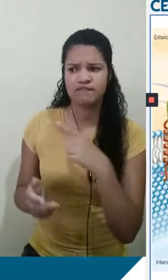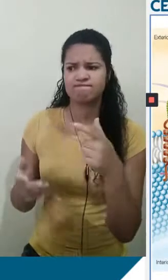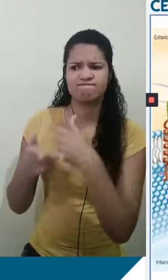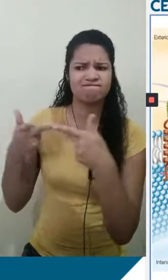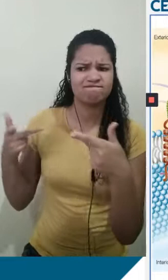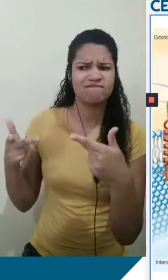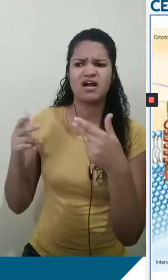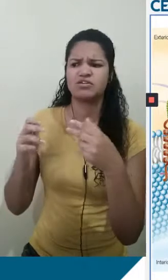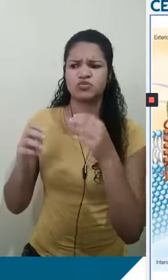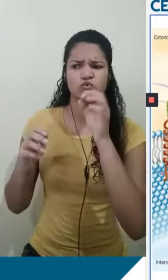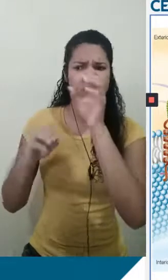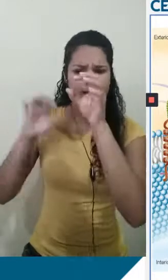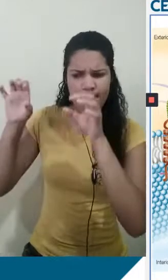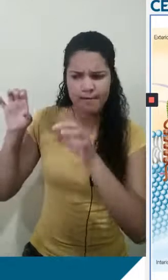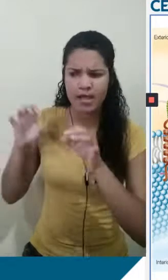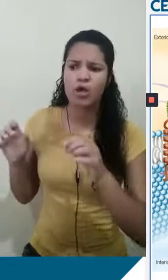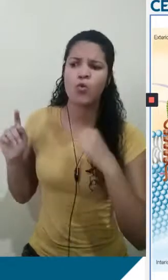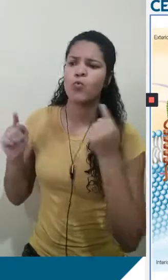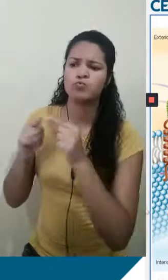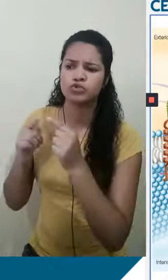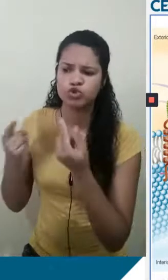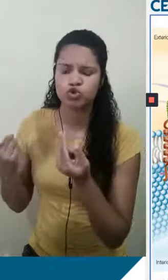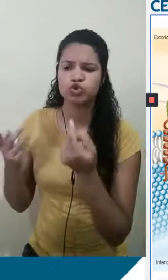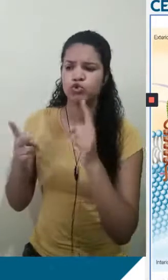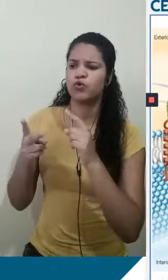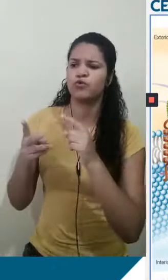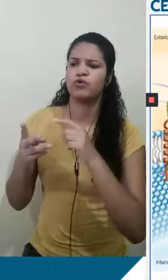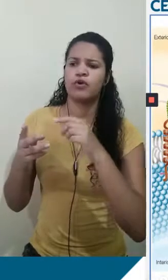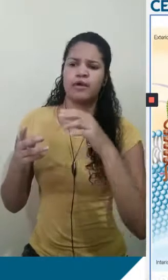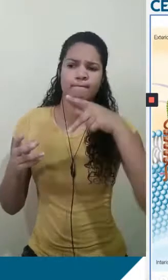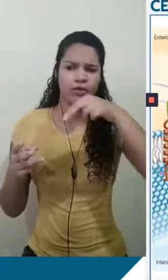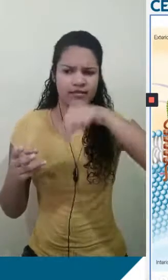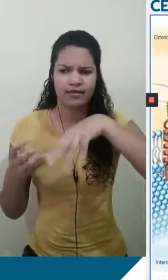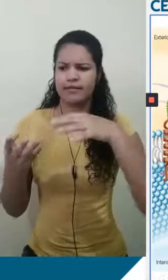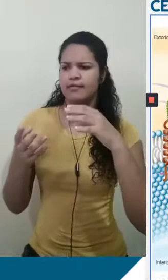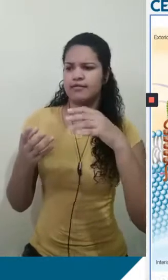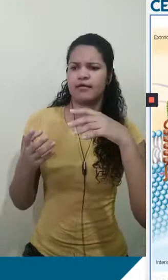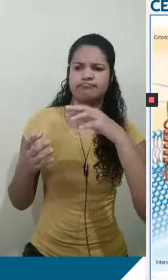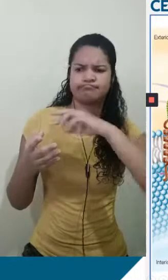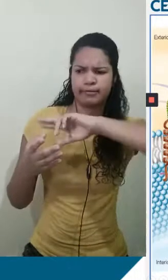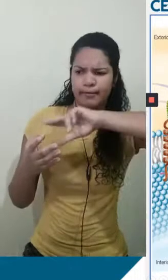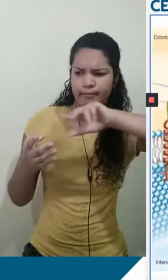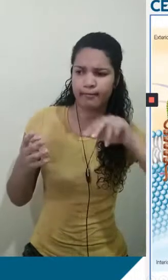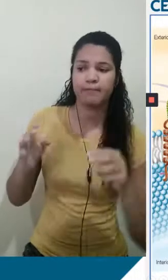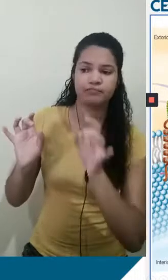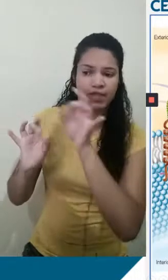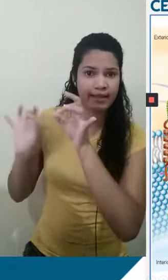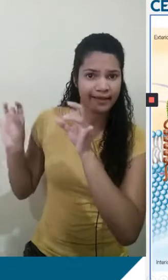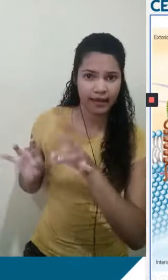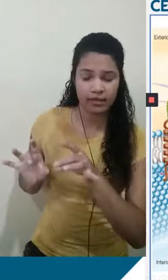que uma proteína pode atravessar completamente essa membrana plasmática, essa bicamada, melhor dizendo,